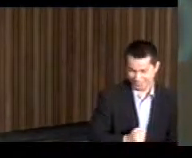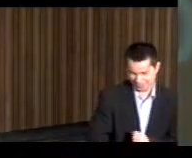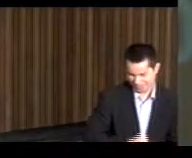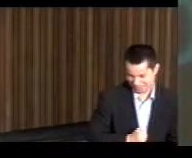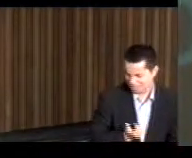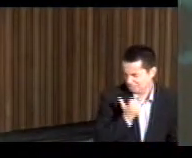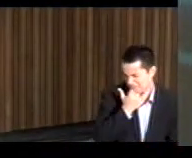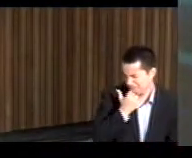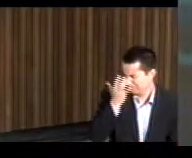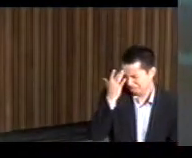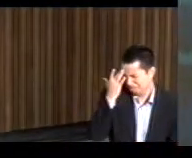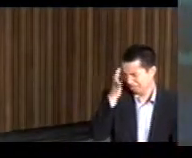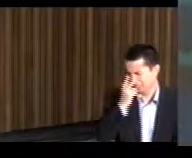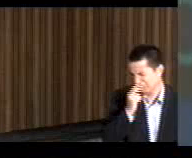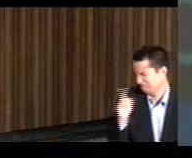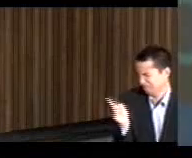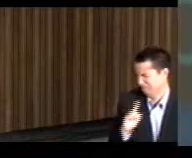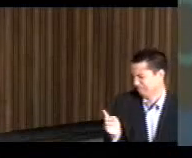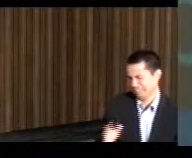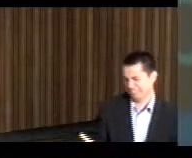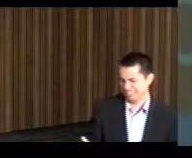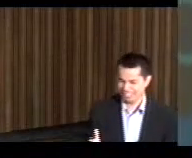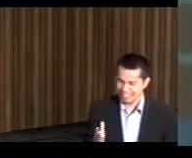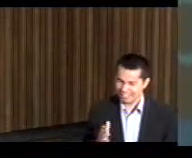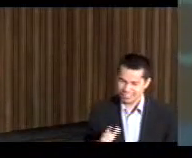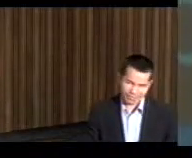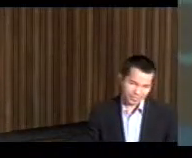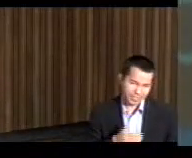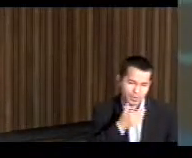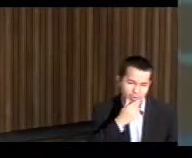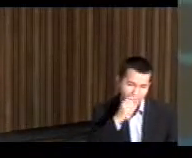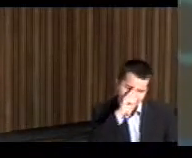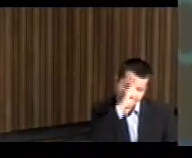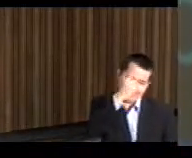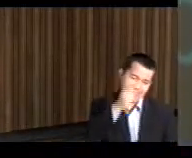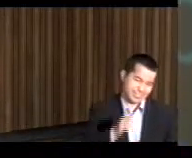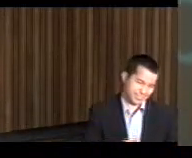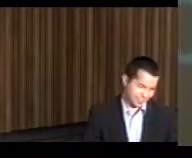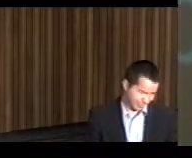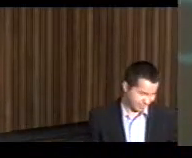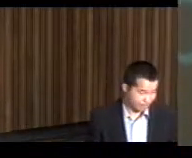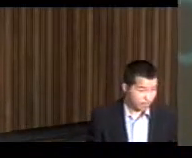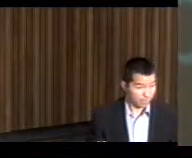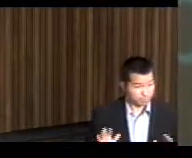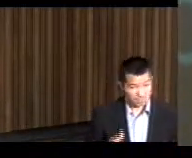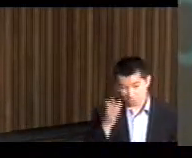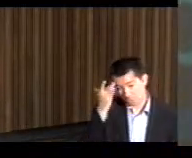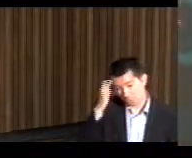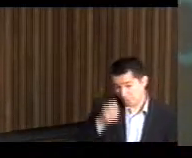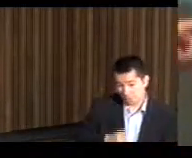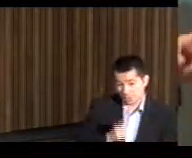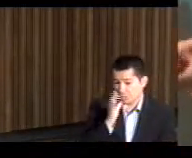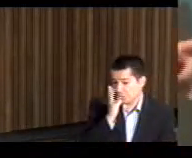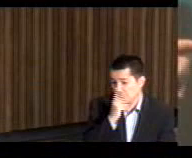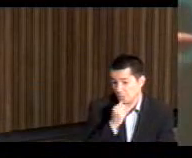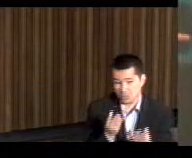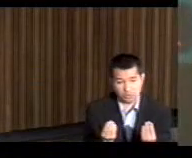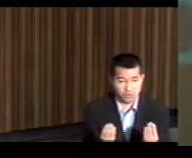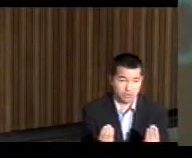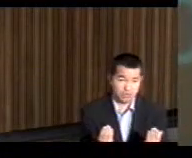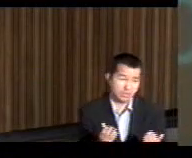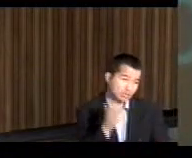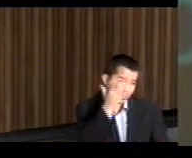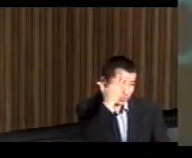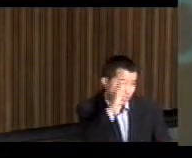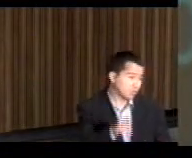era isso. Isso foi a conjectura desse homem. Eu não sei porque às vezes as lutas que você está